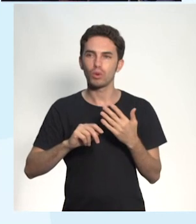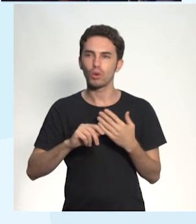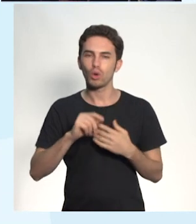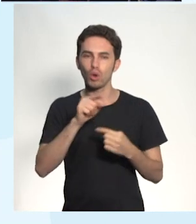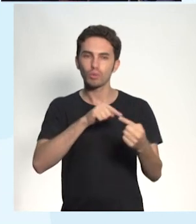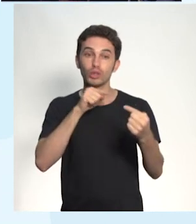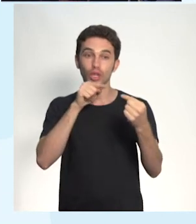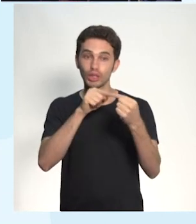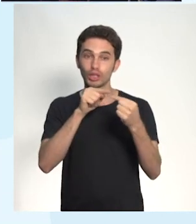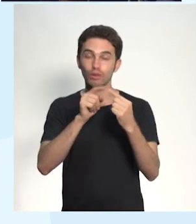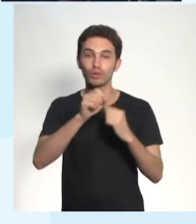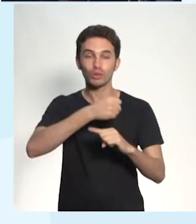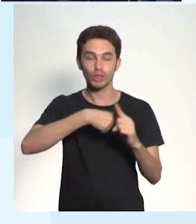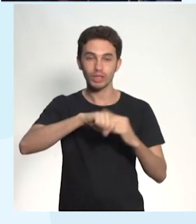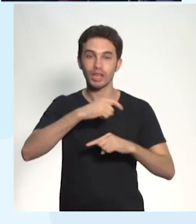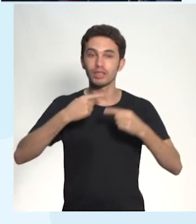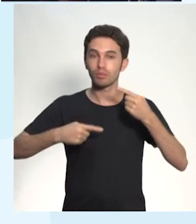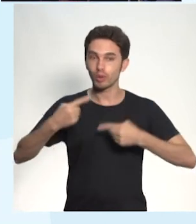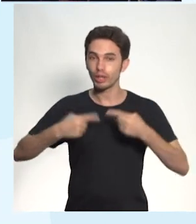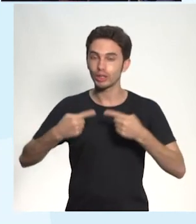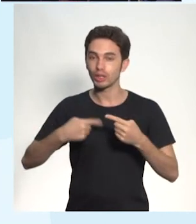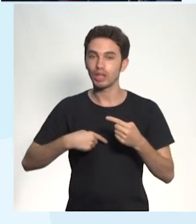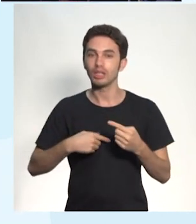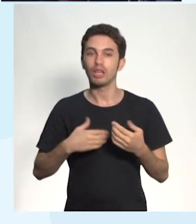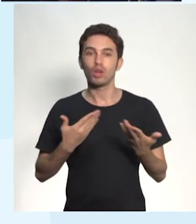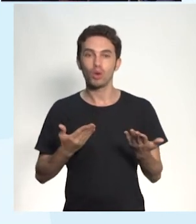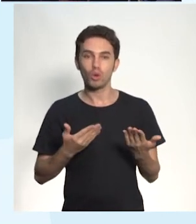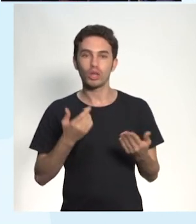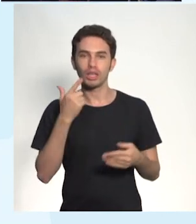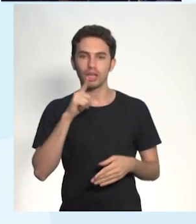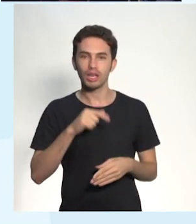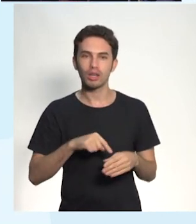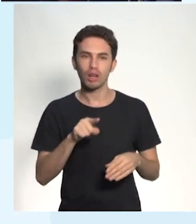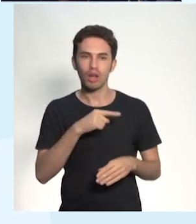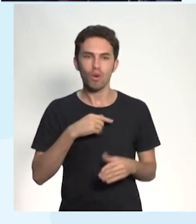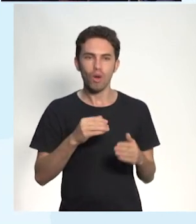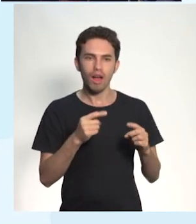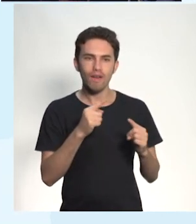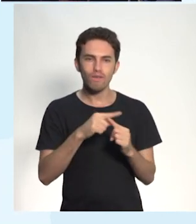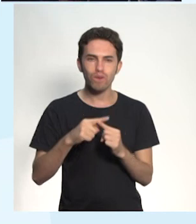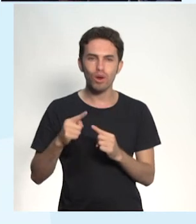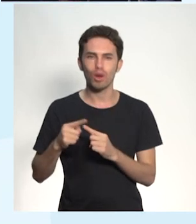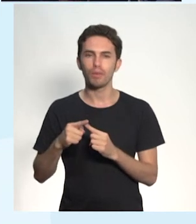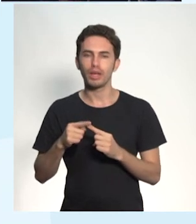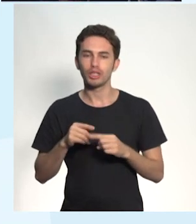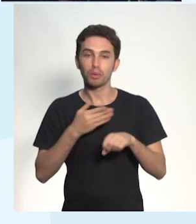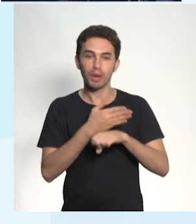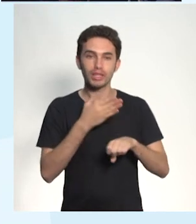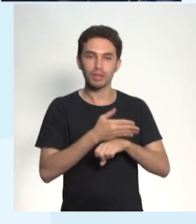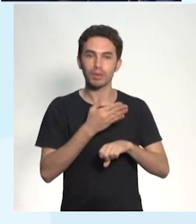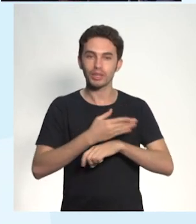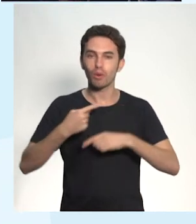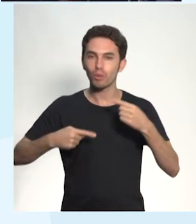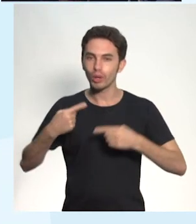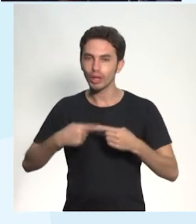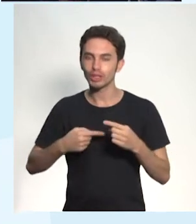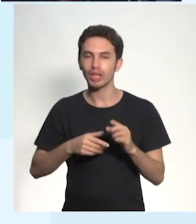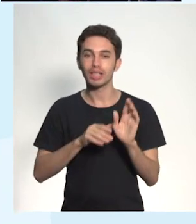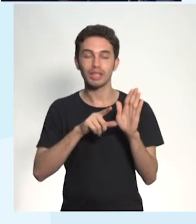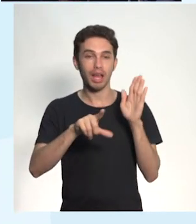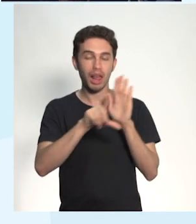se constituindo aí como uma das formas de participação política e é assegurada pela lei. Então, a formação de movimentos sociais,